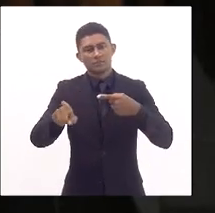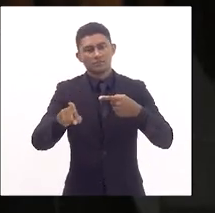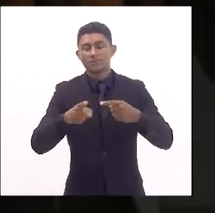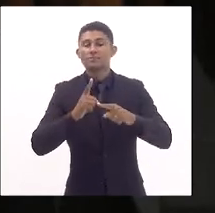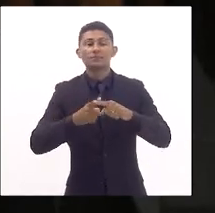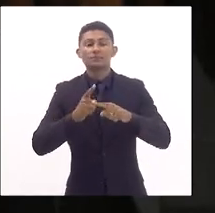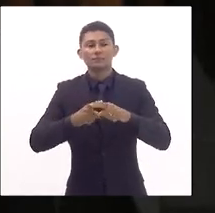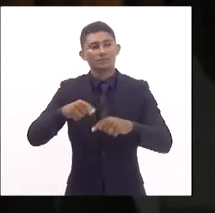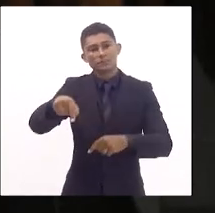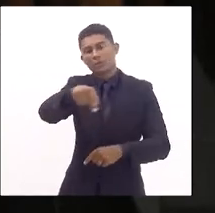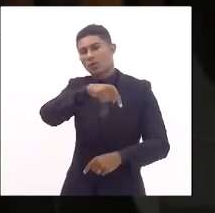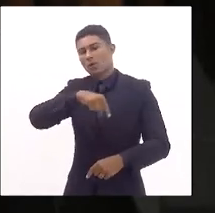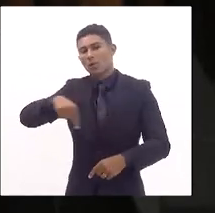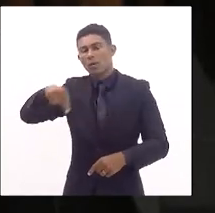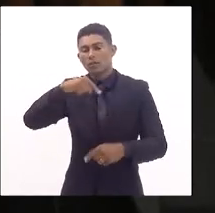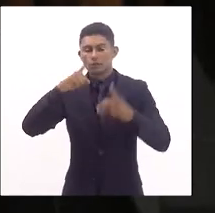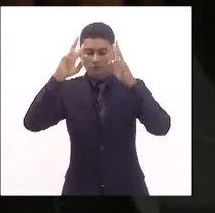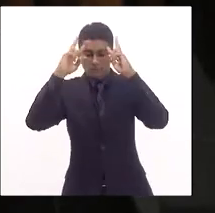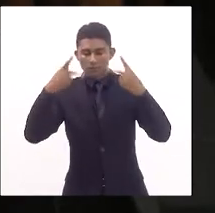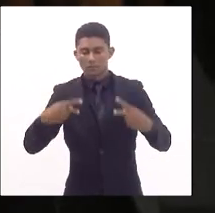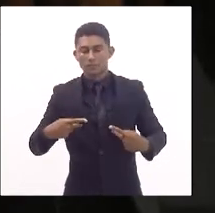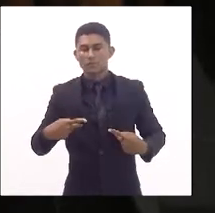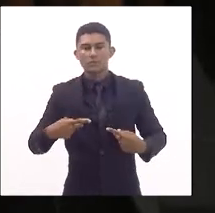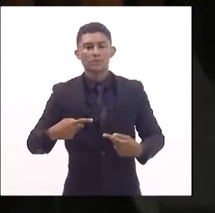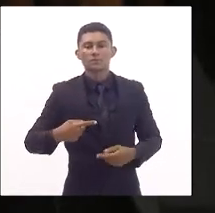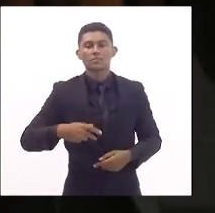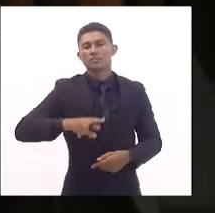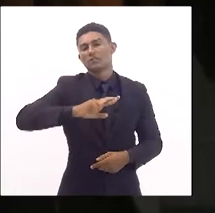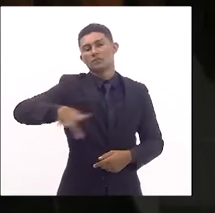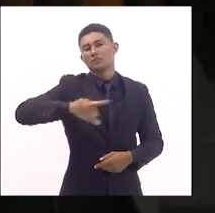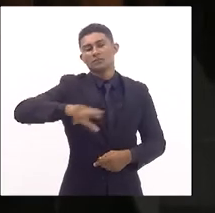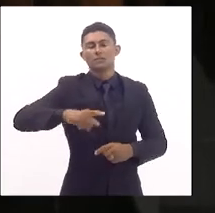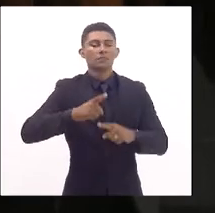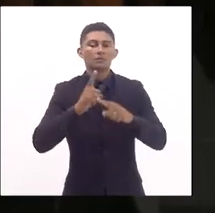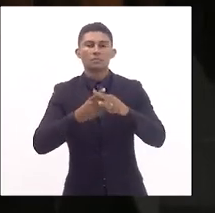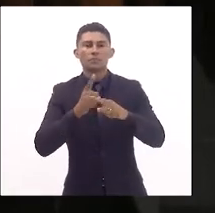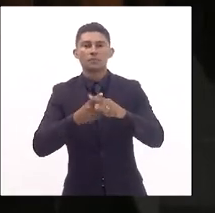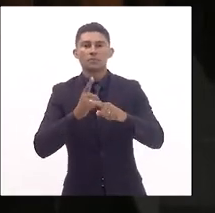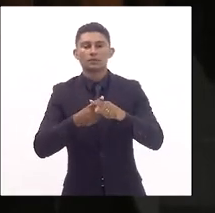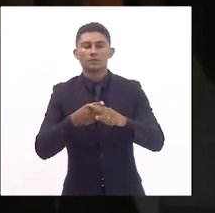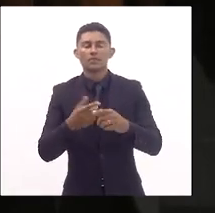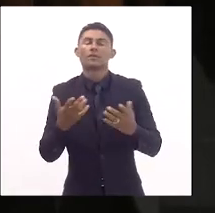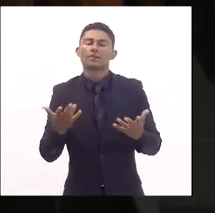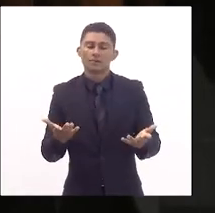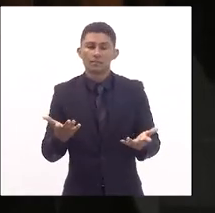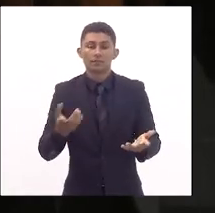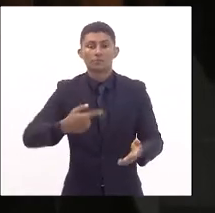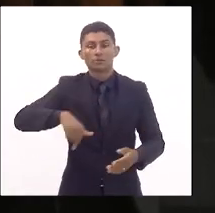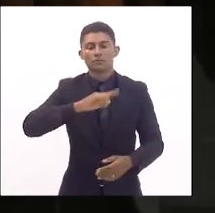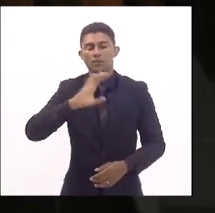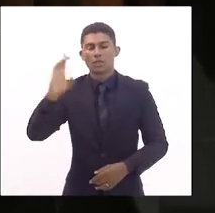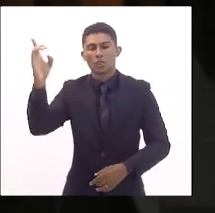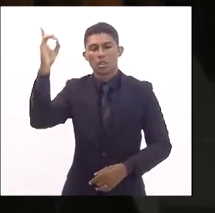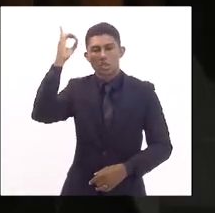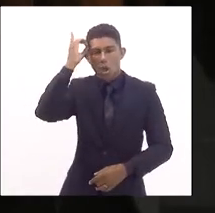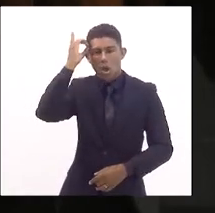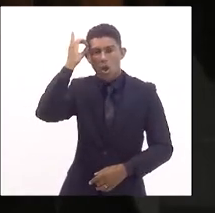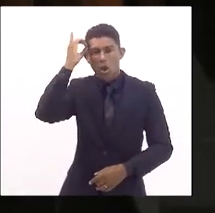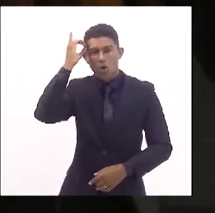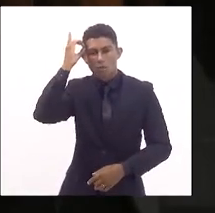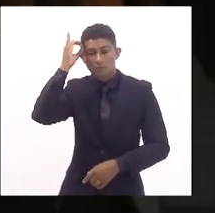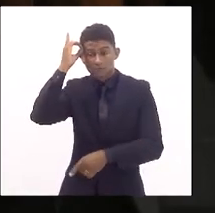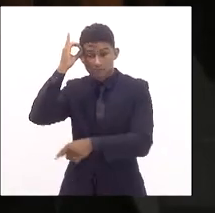nos diferencia é ter um dom maior em relação